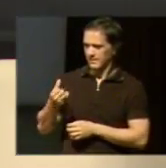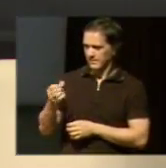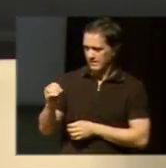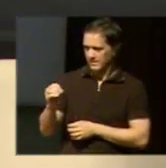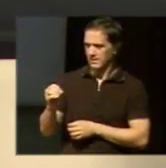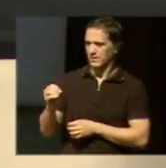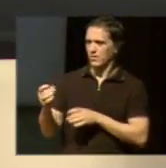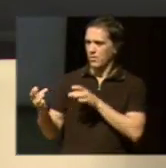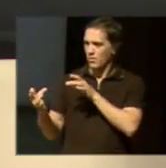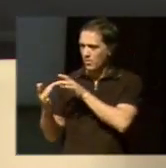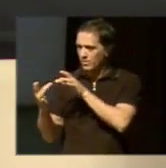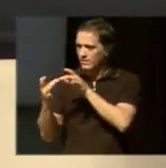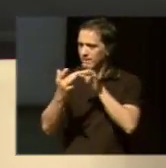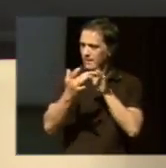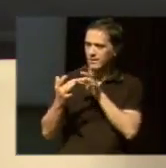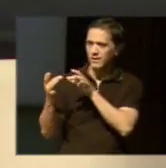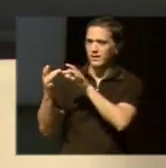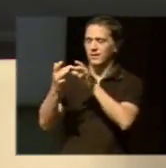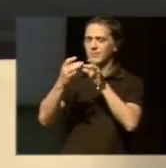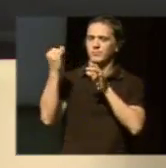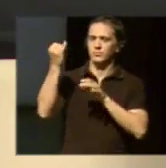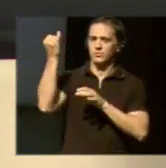com os octogenários.